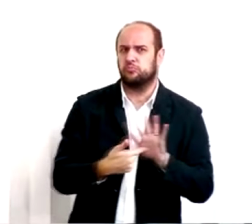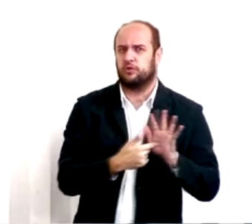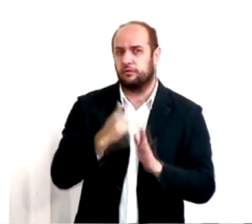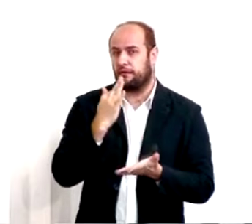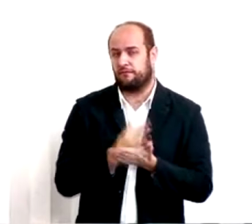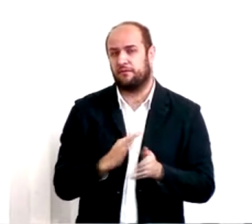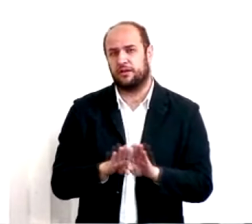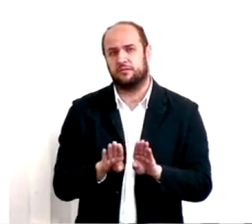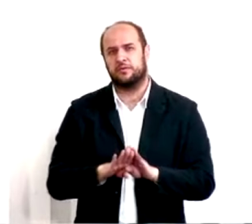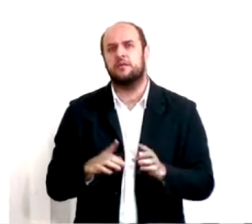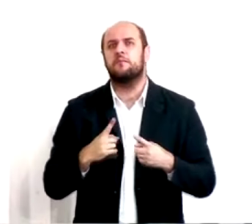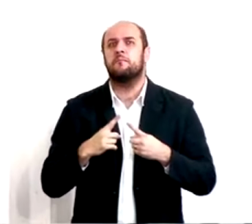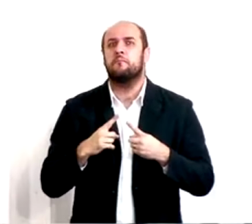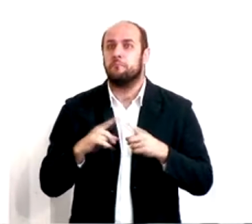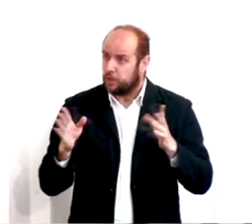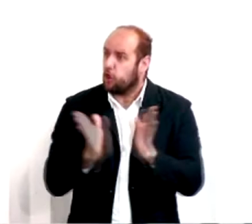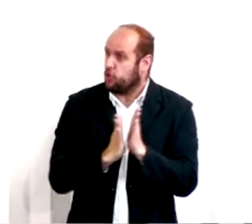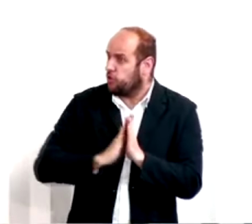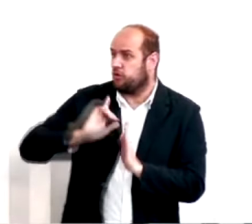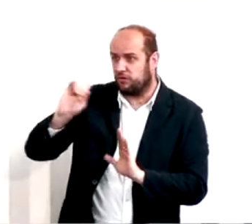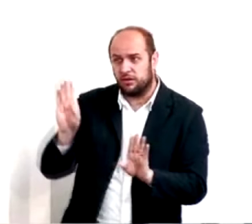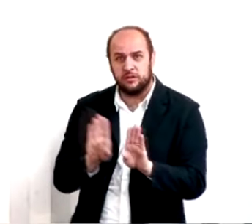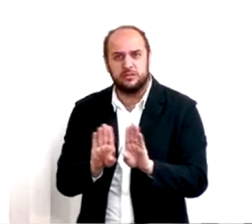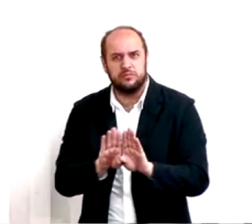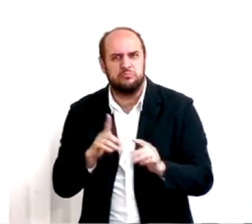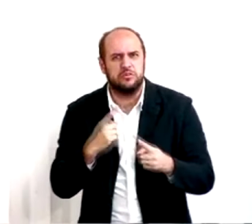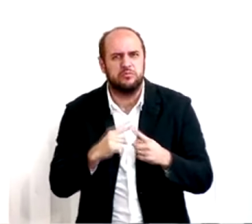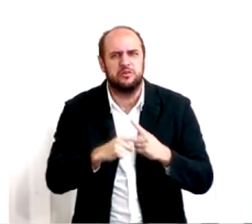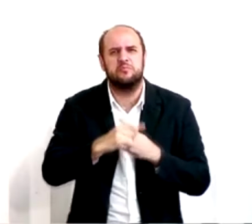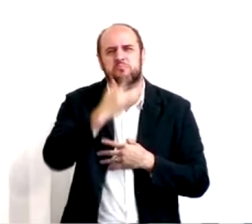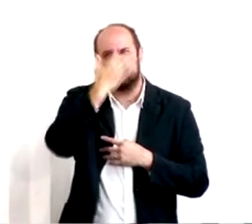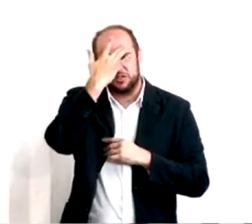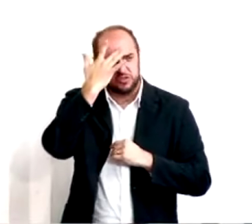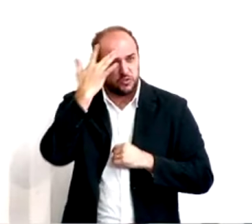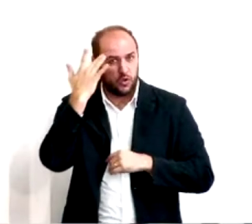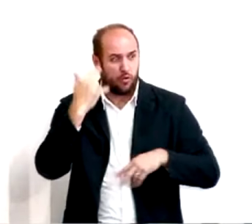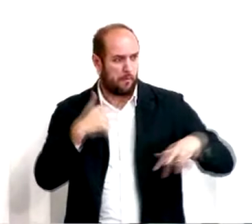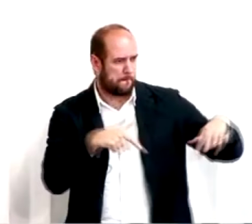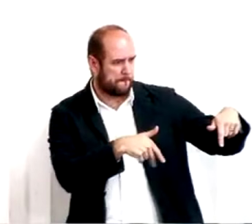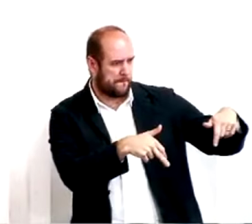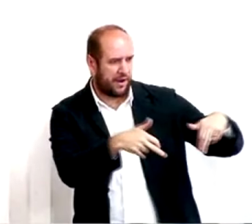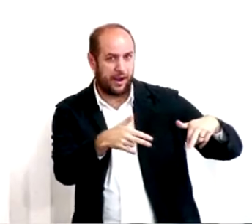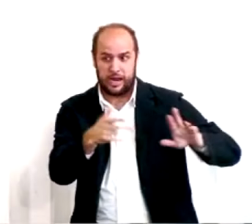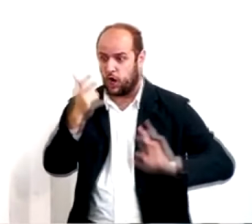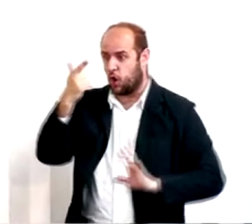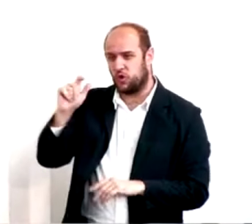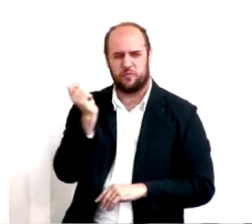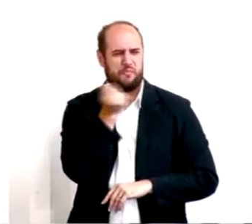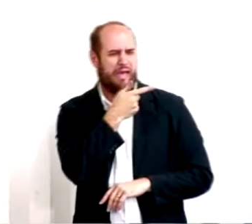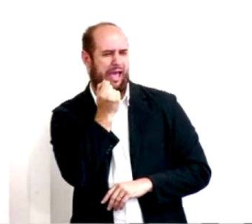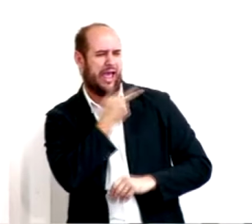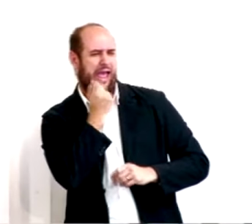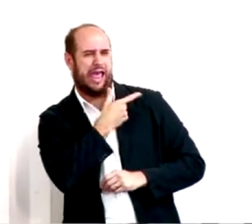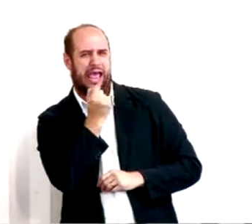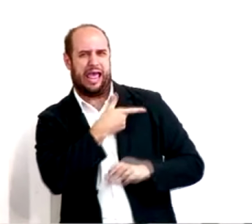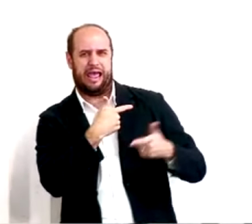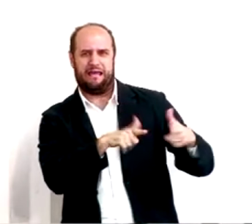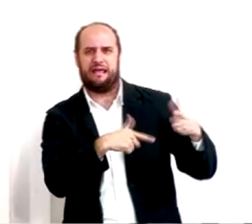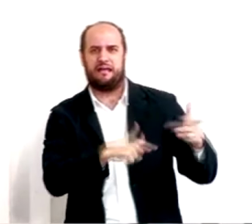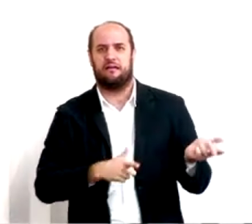importante Fé Mas eu louvo a Deus até por isso porque essas pessoas eram ridicularizados nas ruas para chegarem até as igrejas